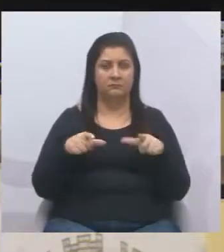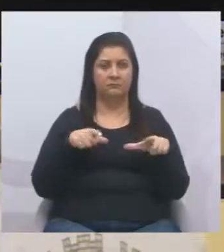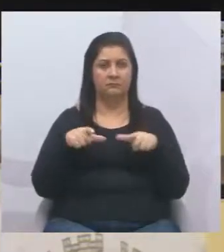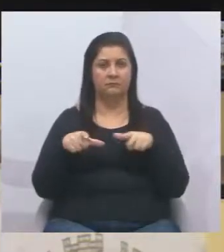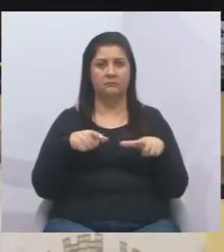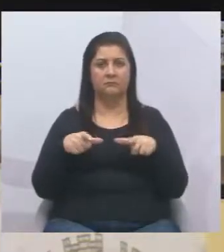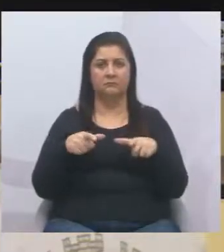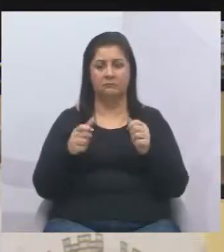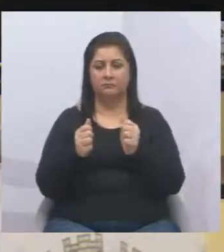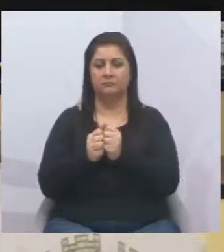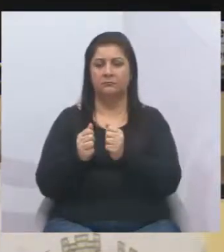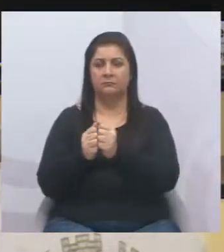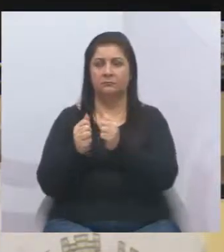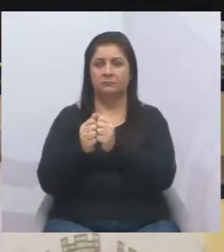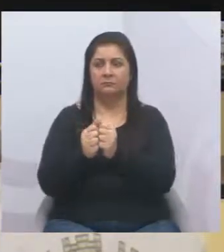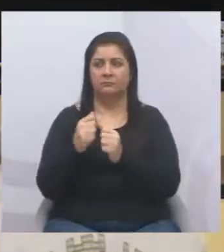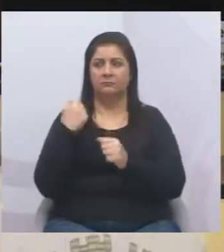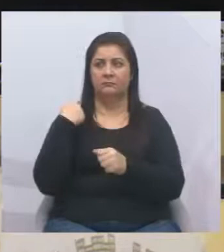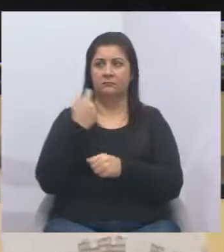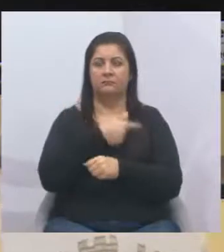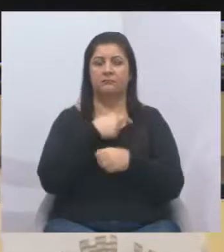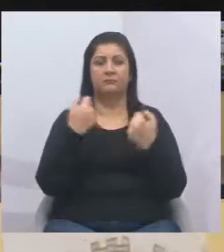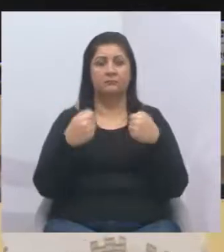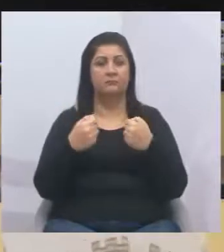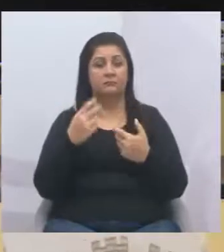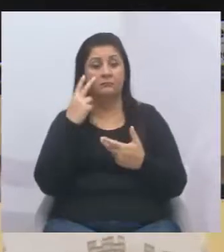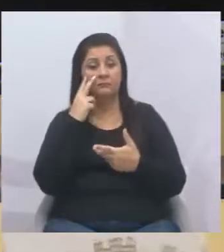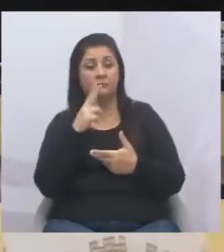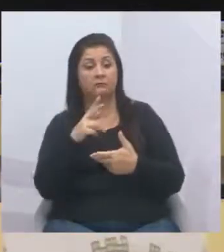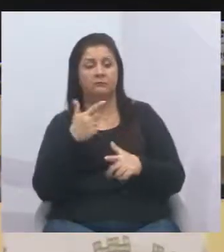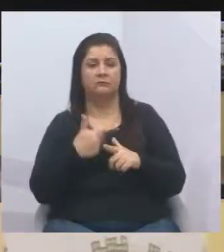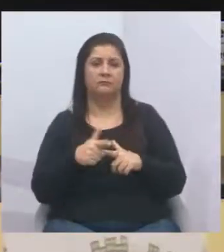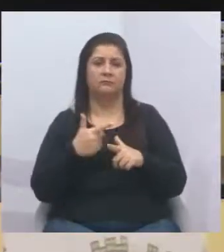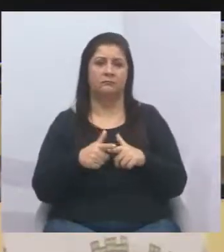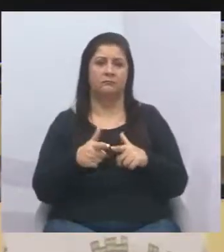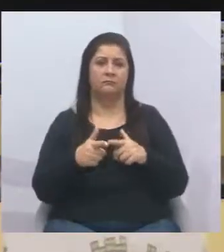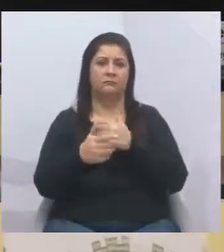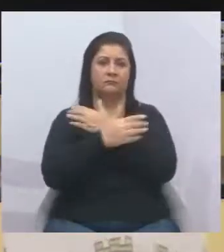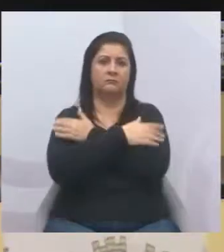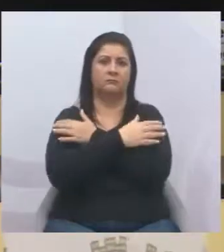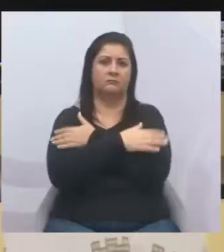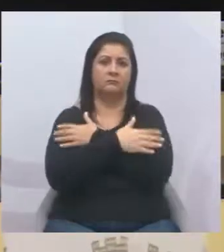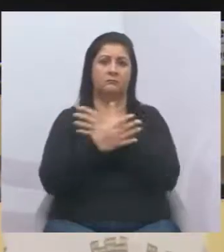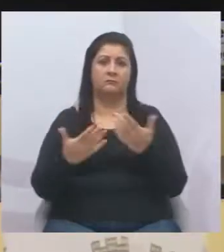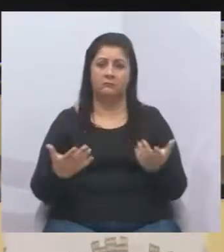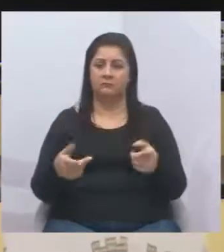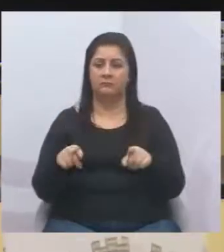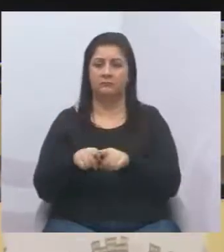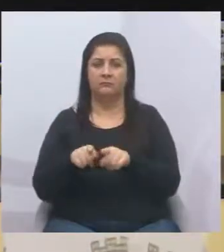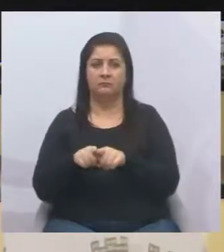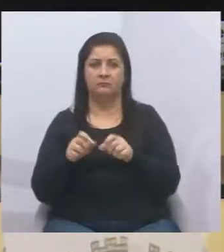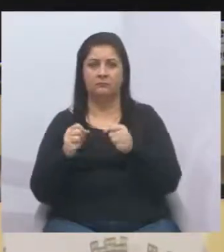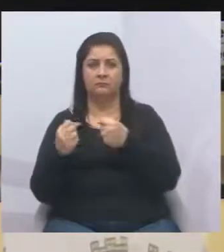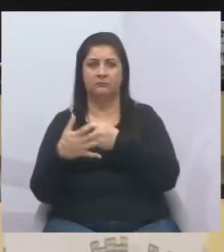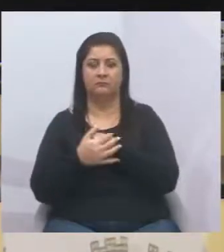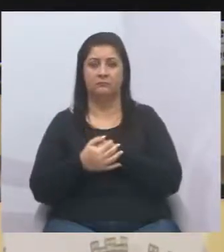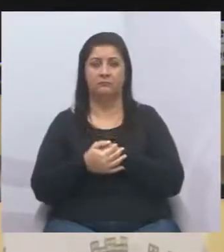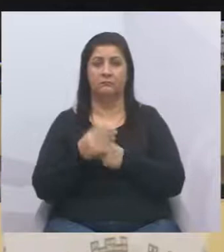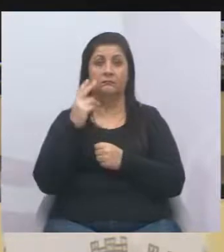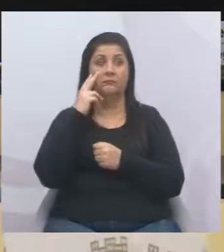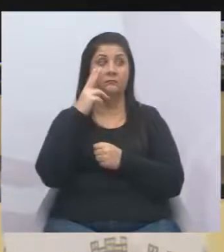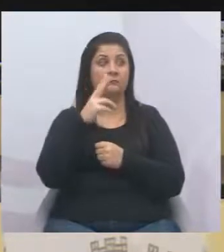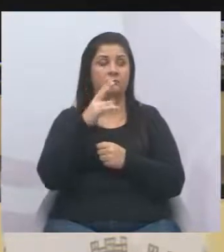caminha junto. Nós temos que enfrentar o desemprego, enfrentar a pandemia, os dois caminham junto. Olha como que está o centro da